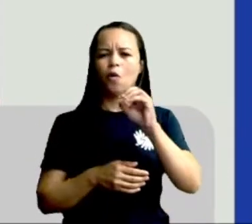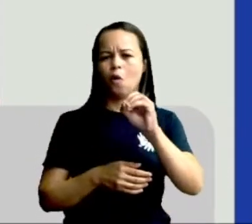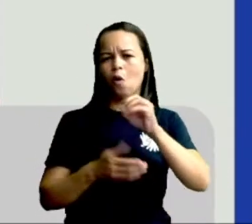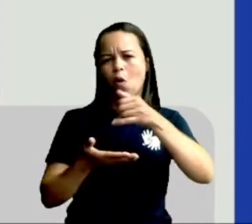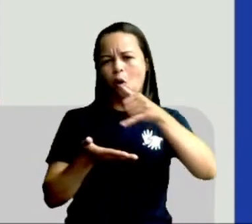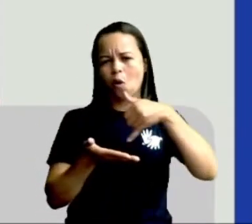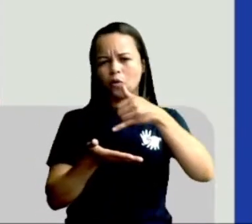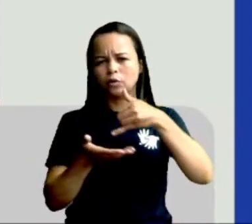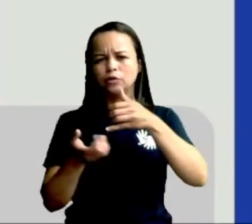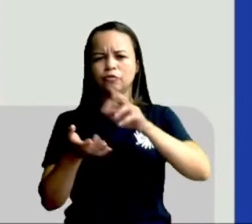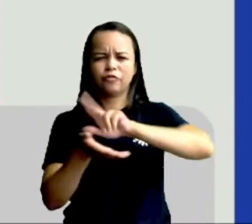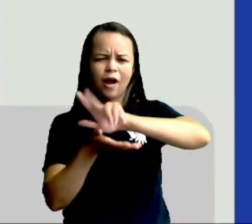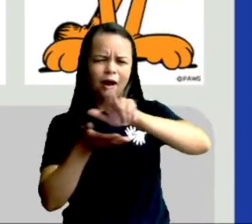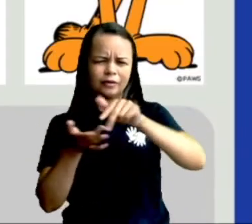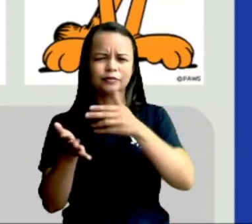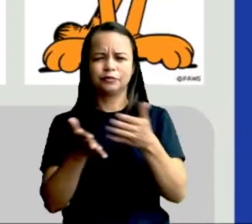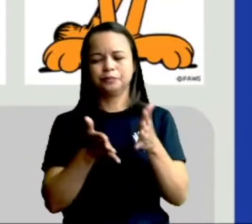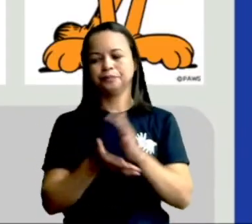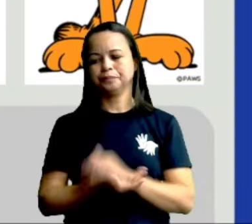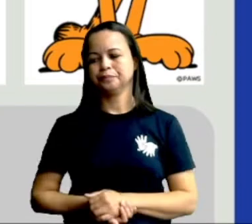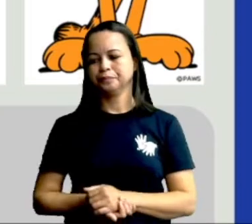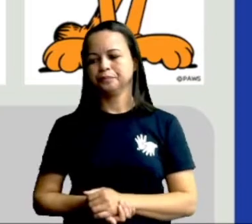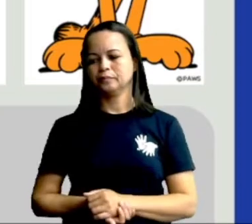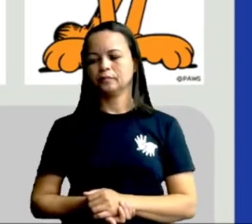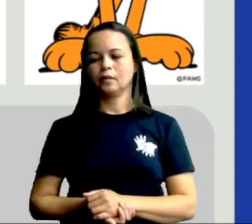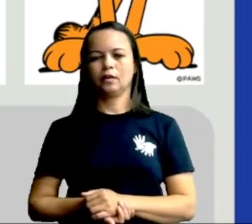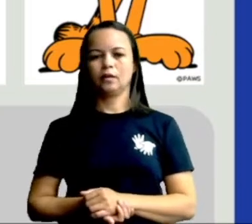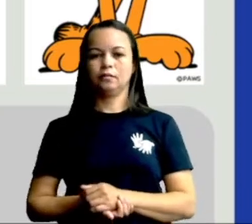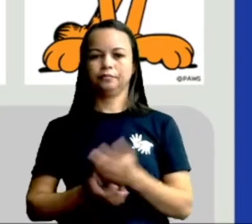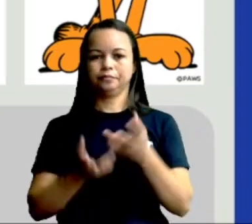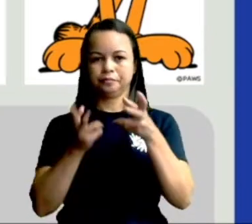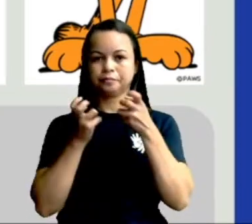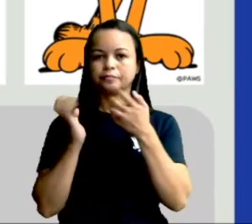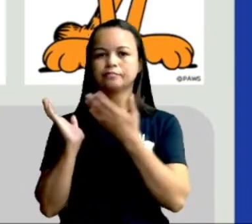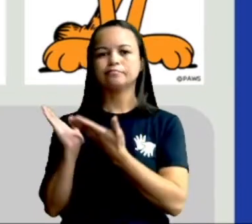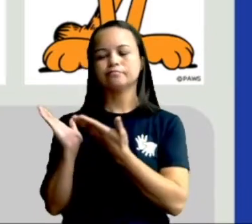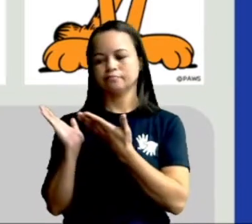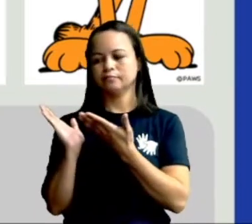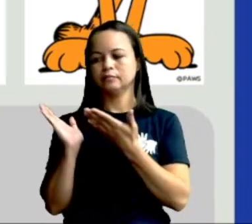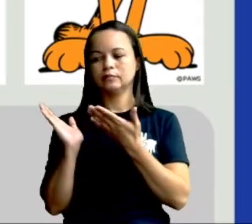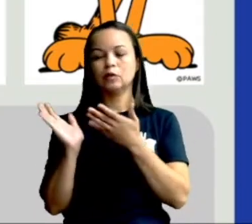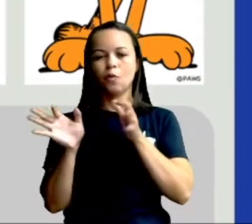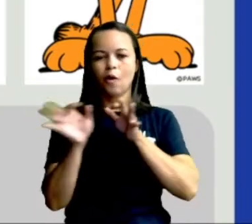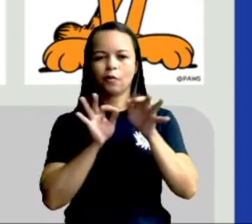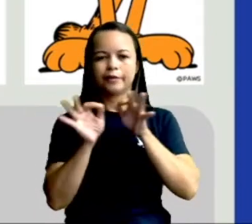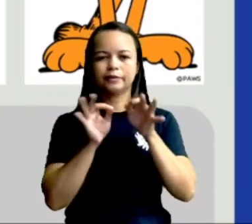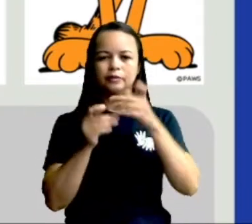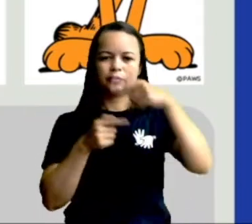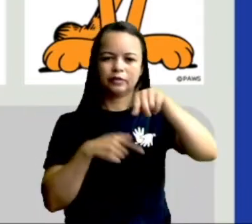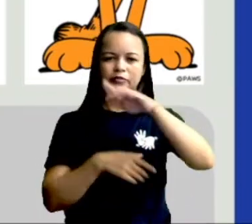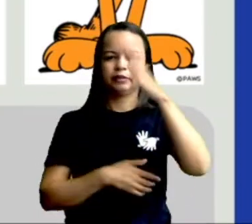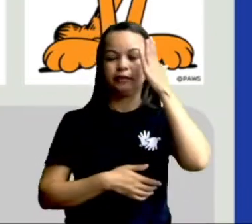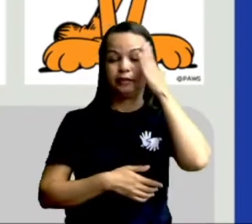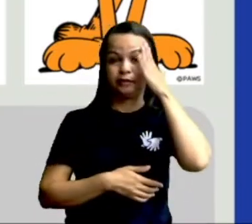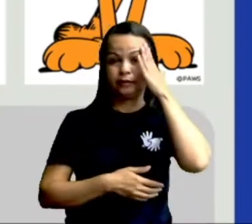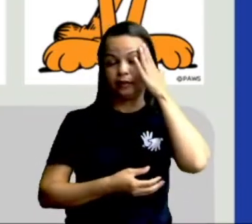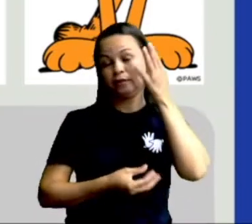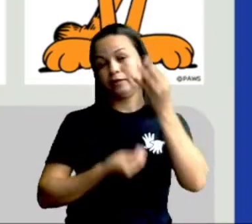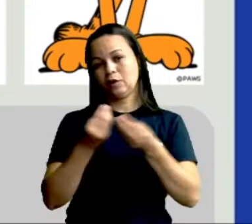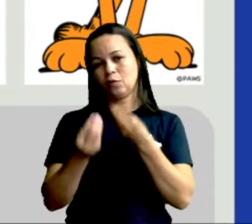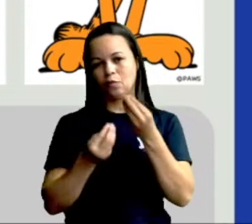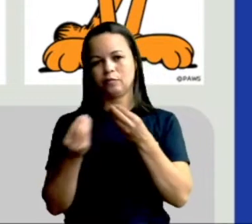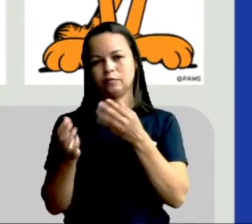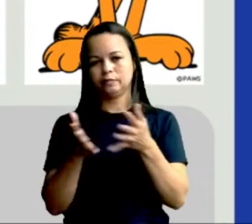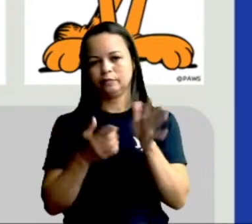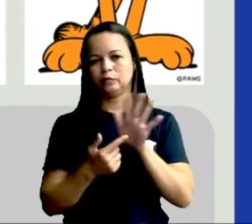oleoduto, óleo, entendeu? Olha aí, um armadozinho para você entender os meios de